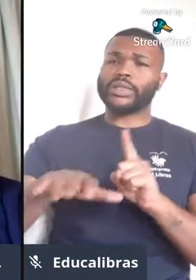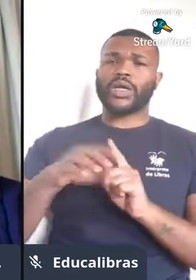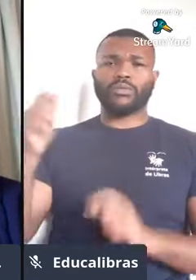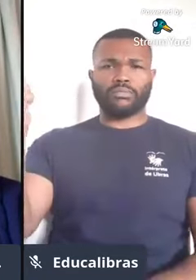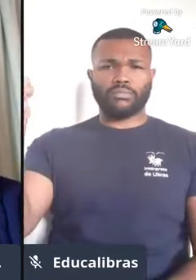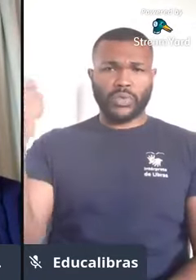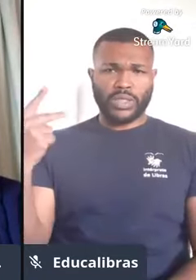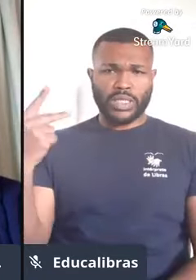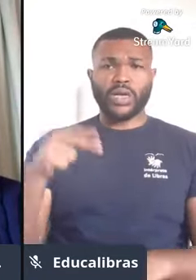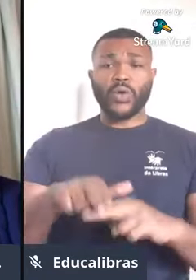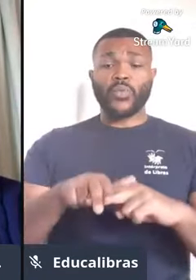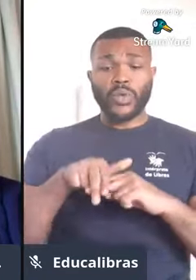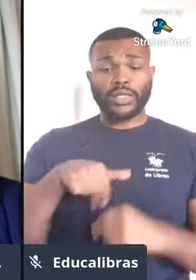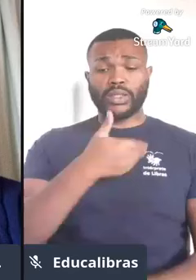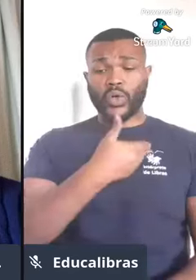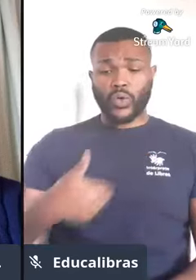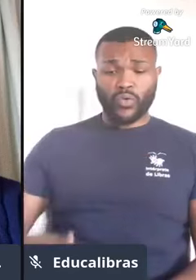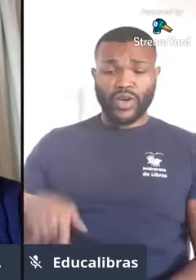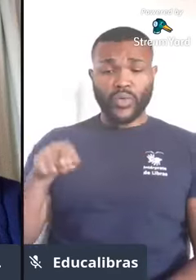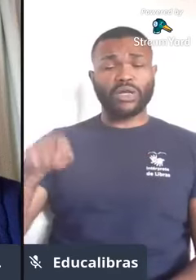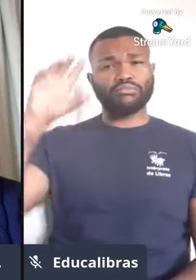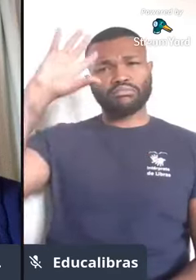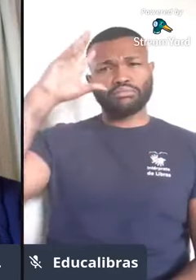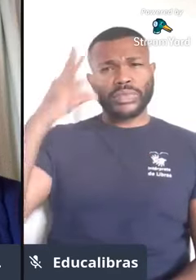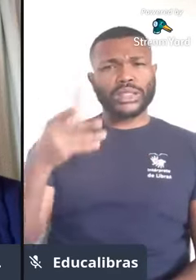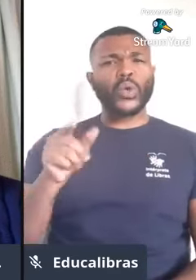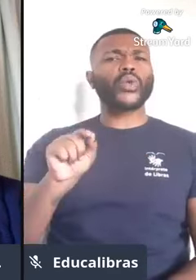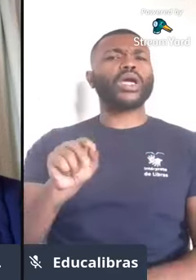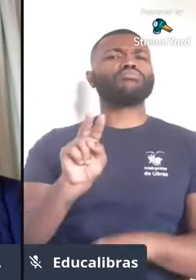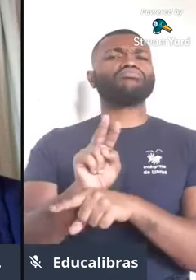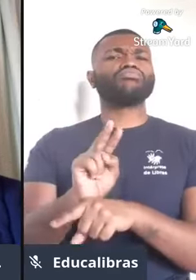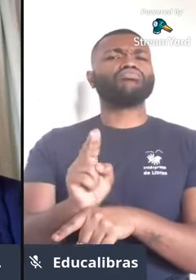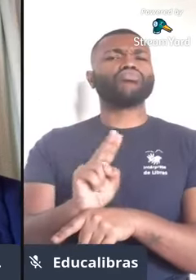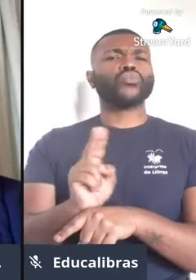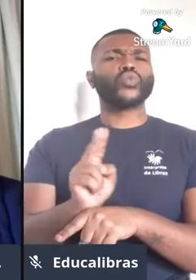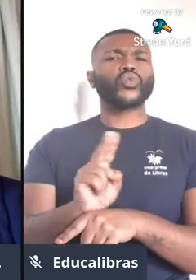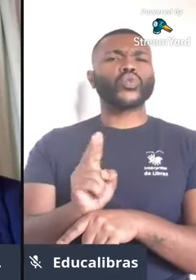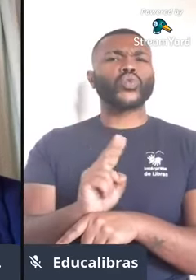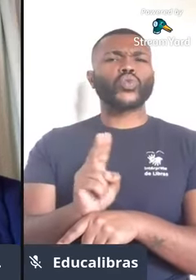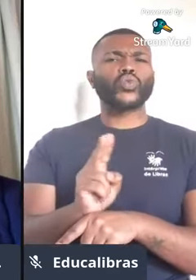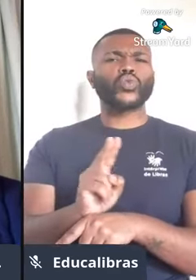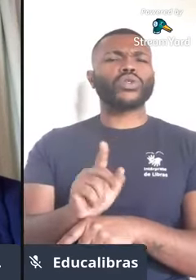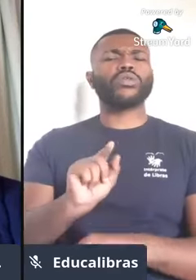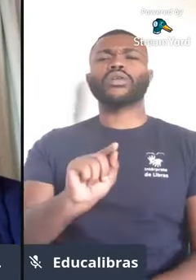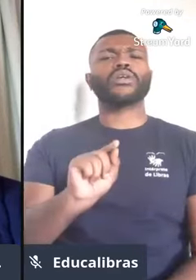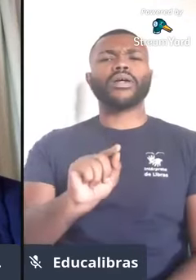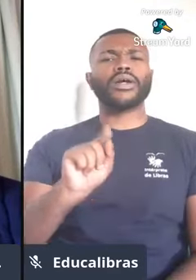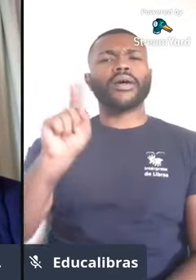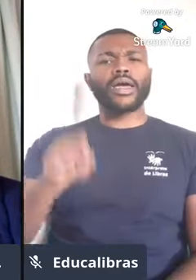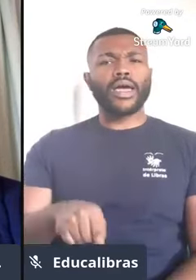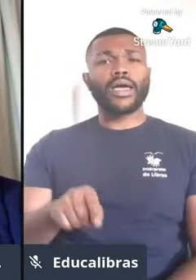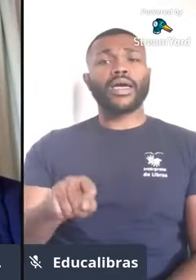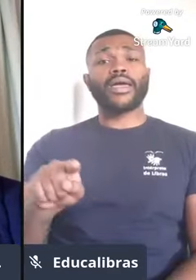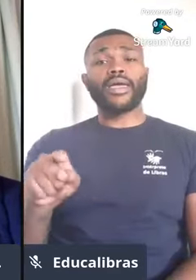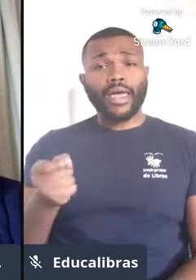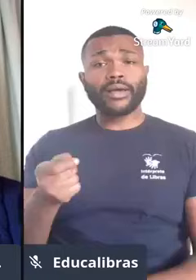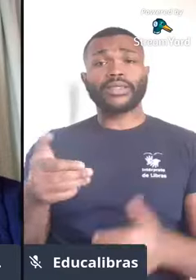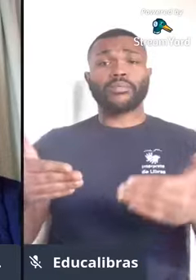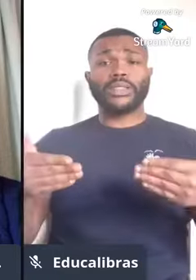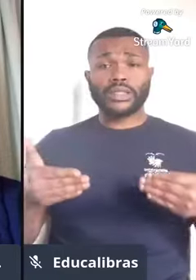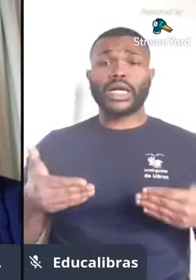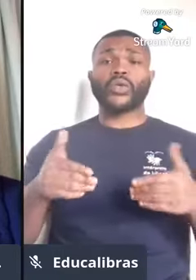governamental, decidiu-se quem a fiscalizaria seria o antigo Ministério do Trabalho, a Auditoria Fiscal